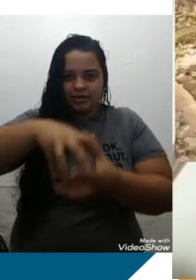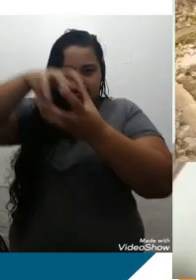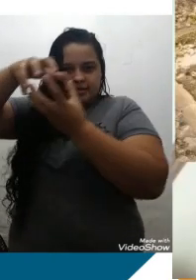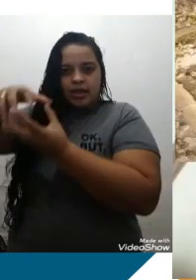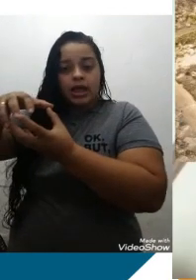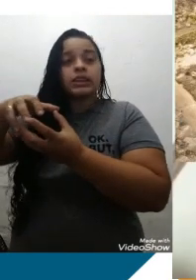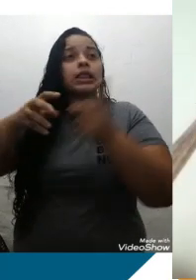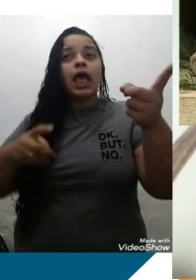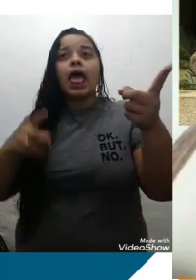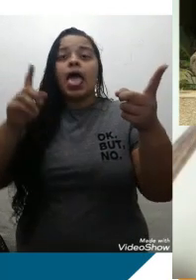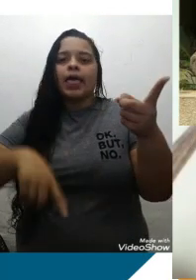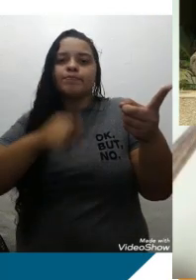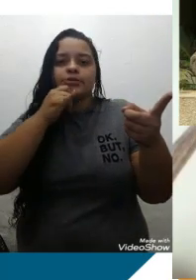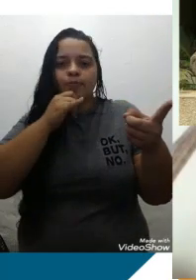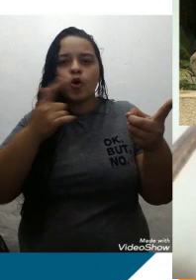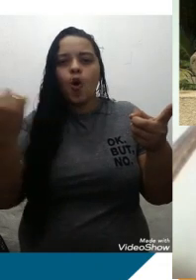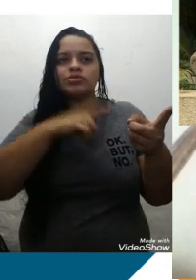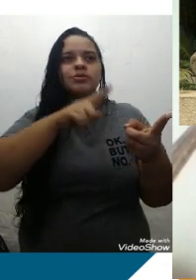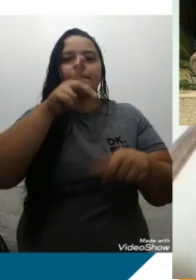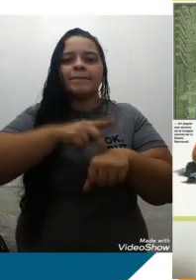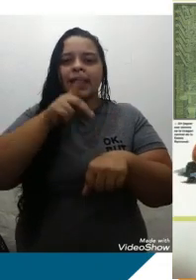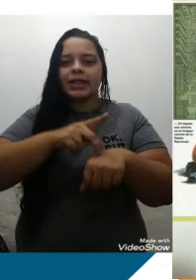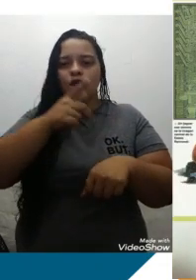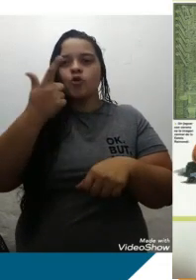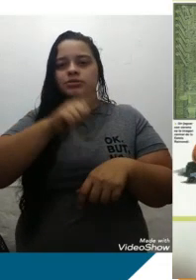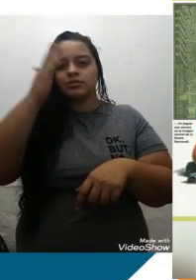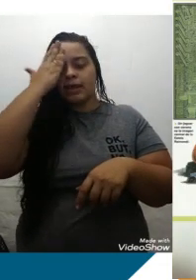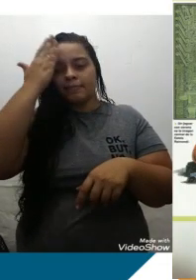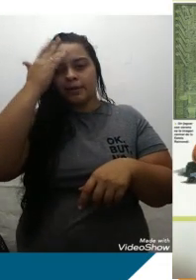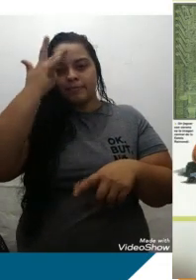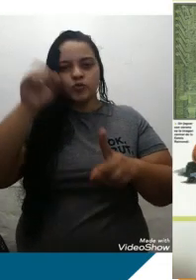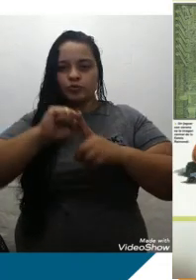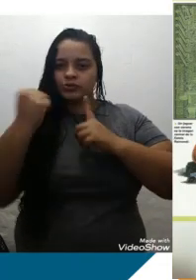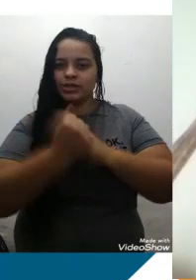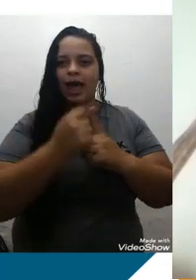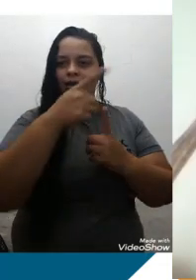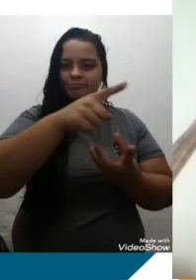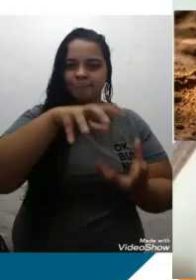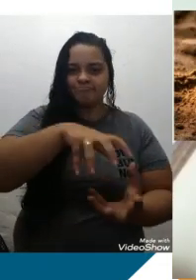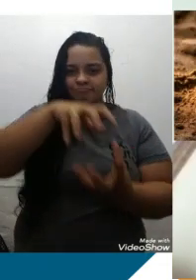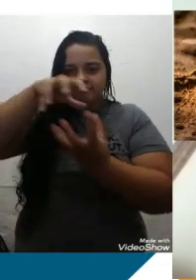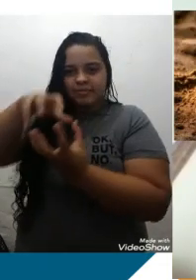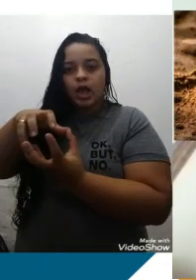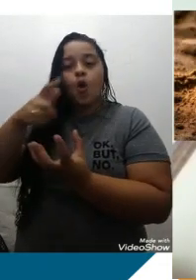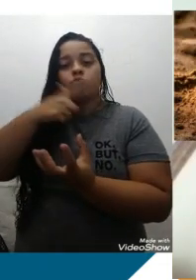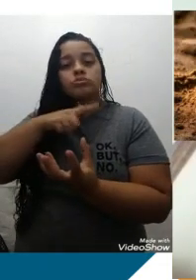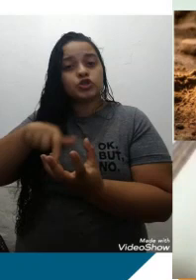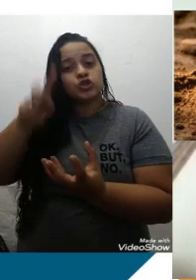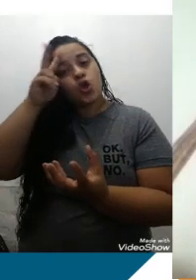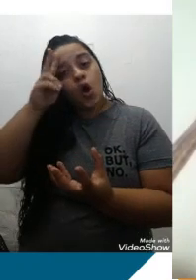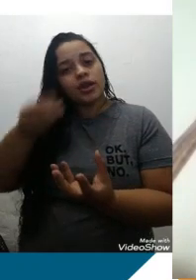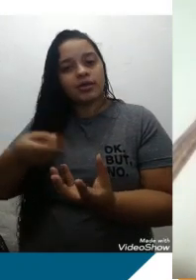trabalhavam materiais como a pedra, por exemplo, e que por isso puderam deixar vestígios que permaneceram ao longo de muitos séculos. Eu estou falando do